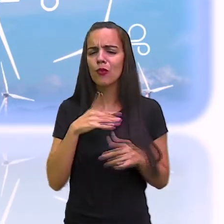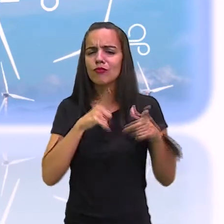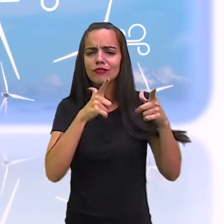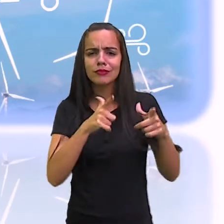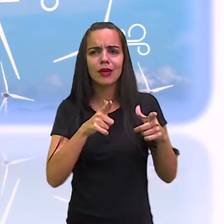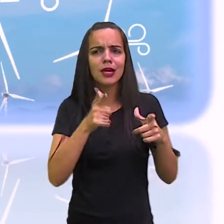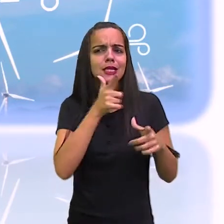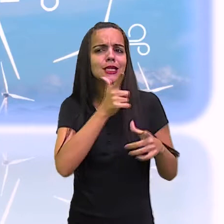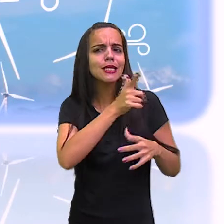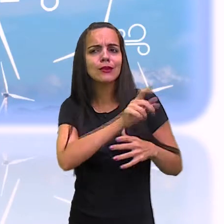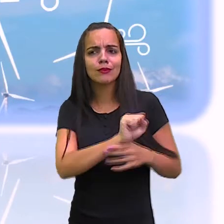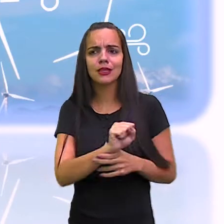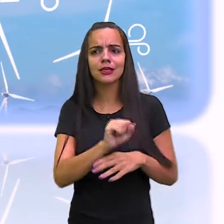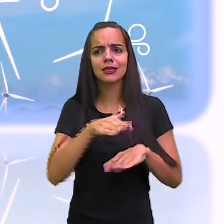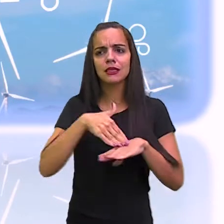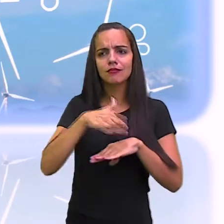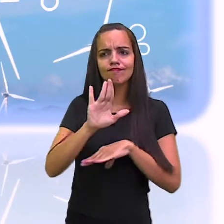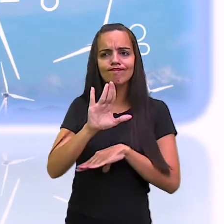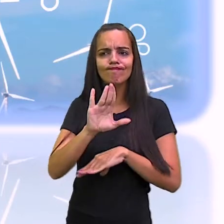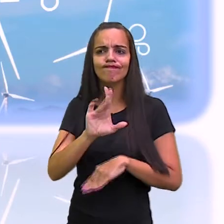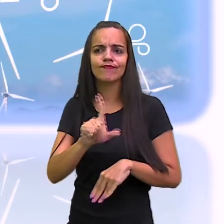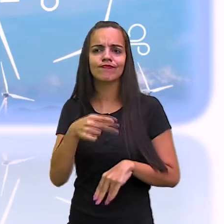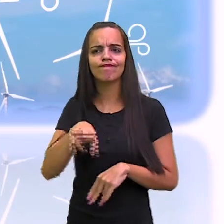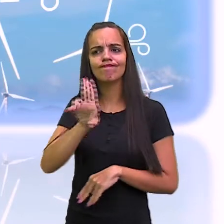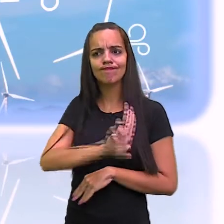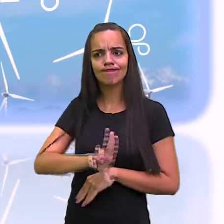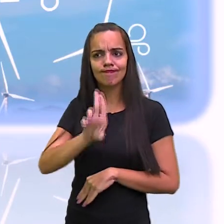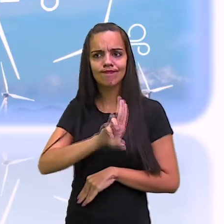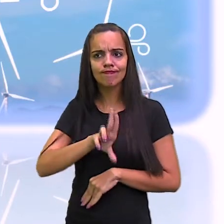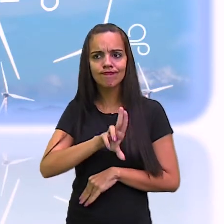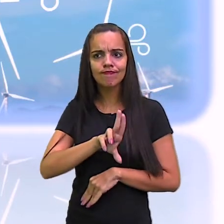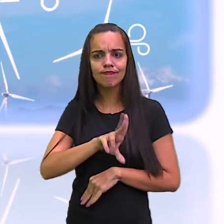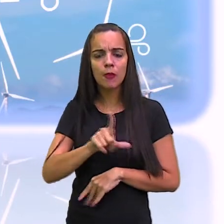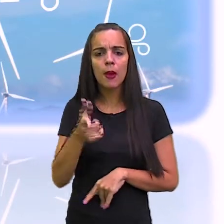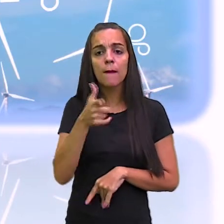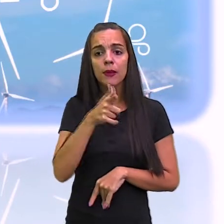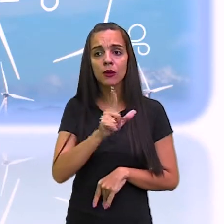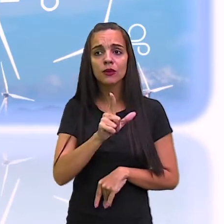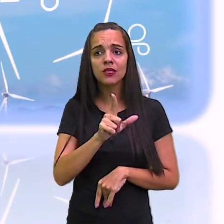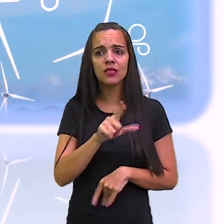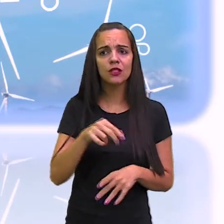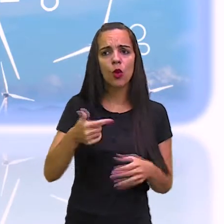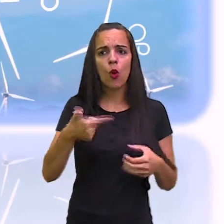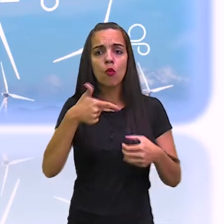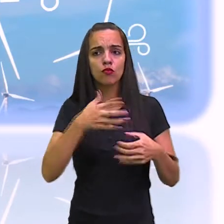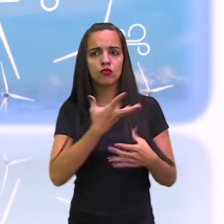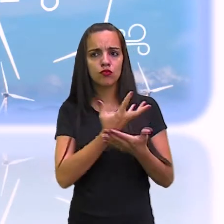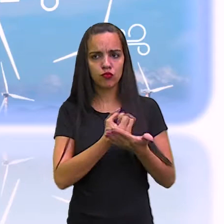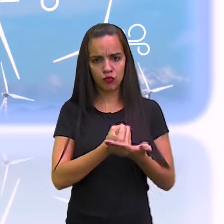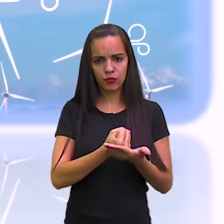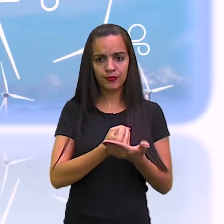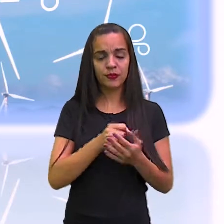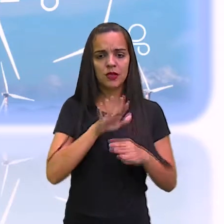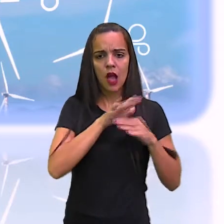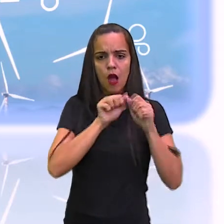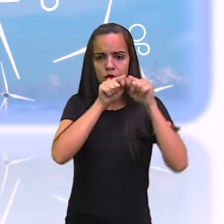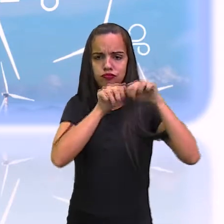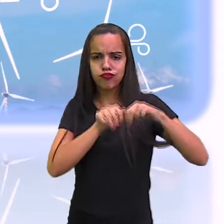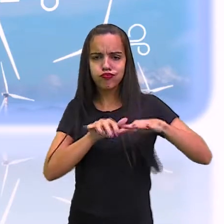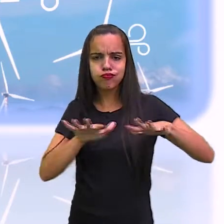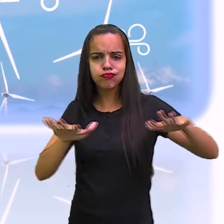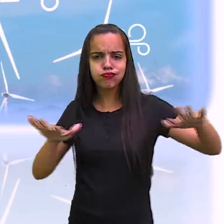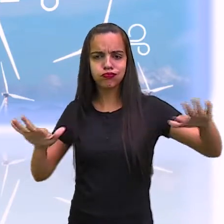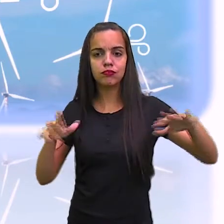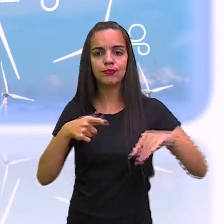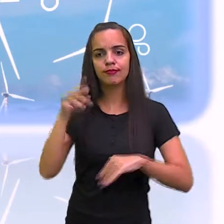não renováveis que mais são utilizadas para o abastecimento em todos os países. Os